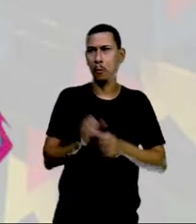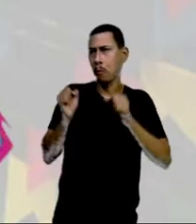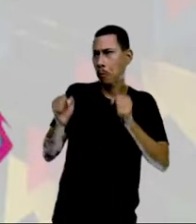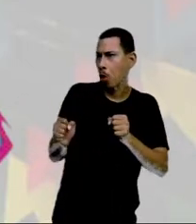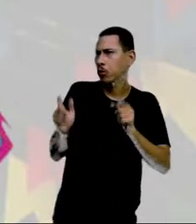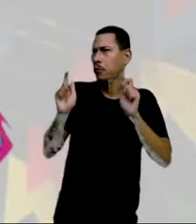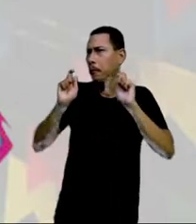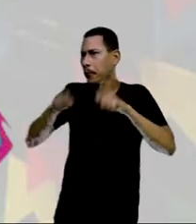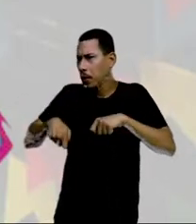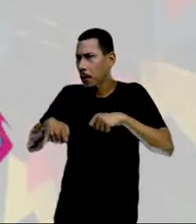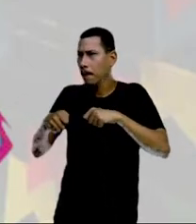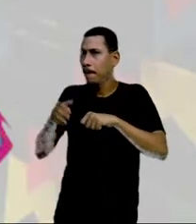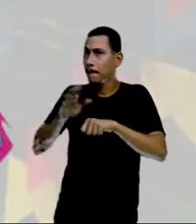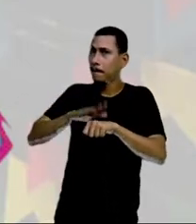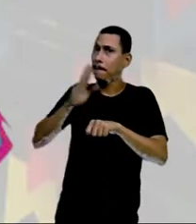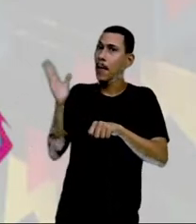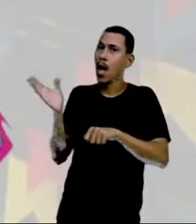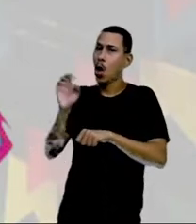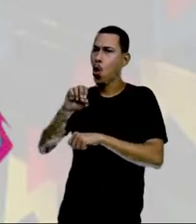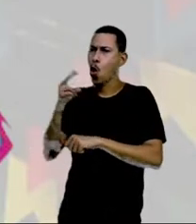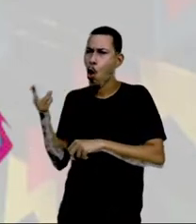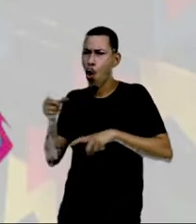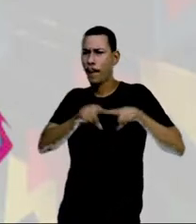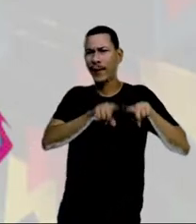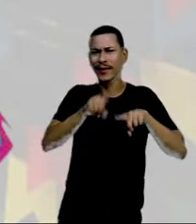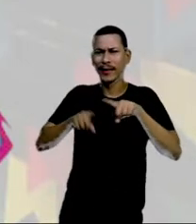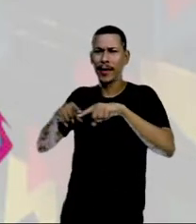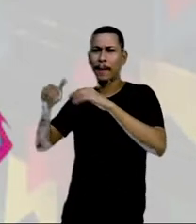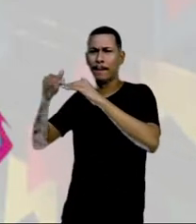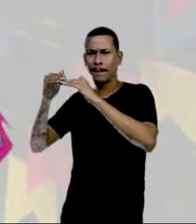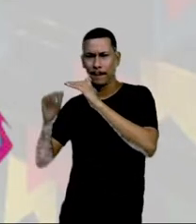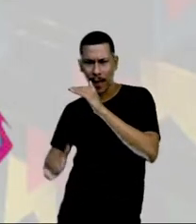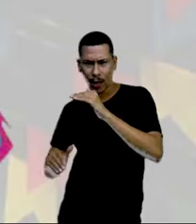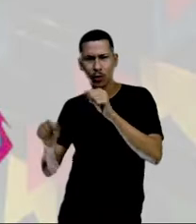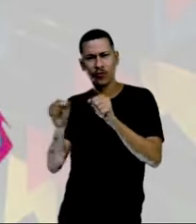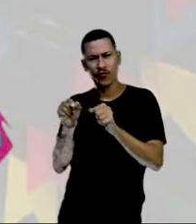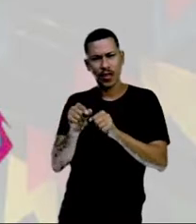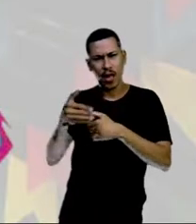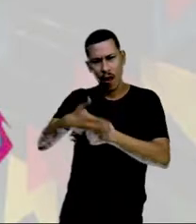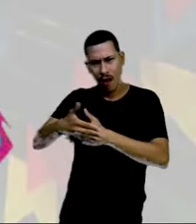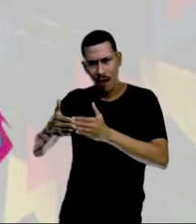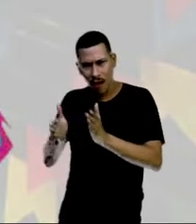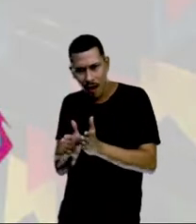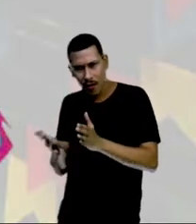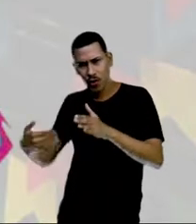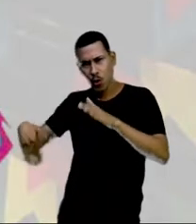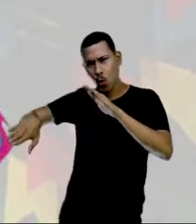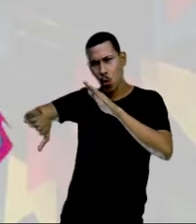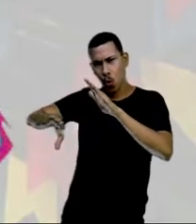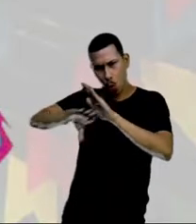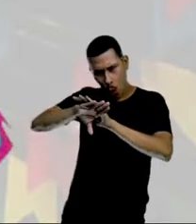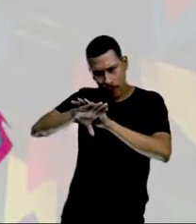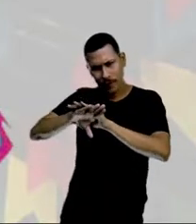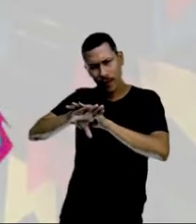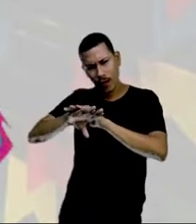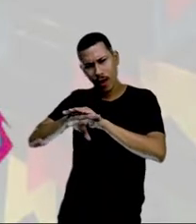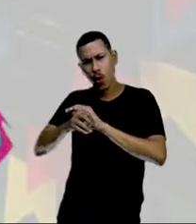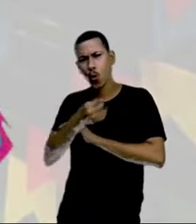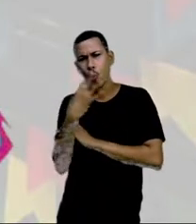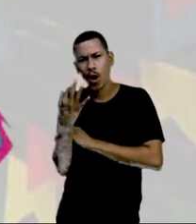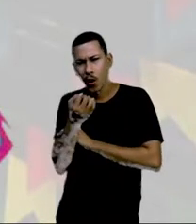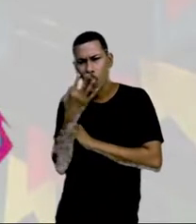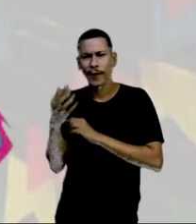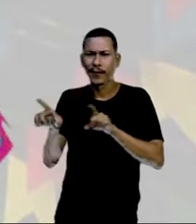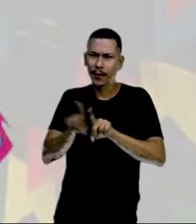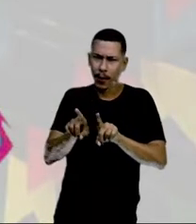de mais ou menos materiais para confeccionar as caixinhas que vão guardar mesma quantidade.